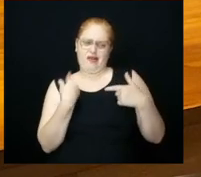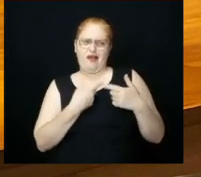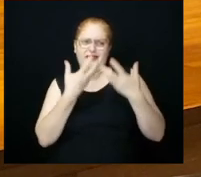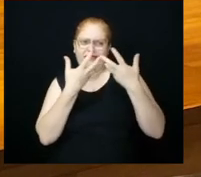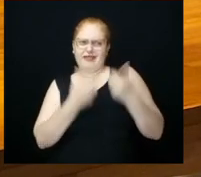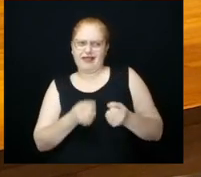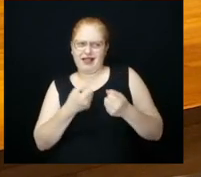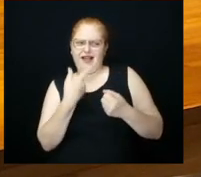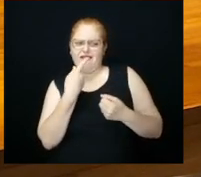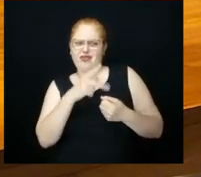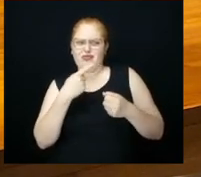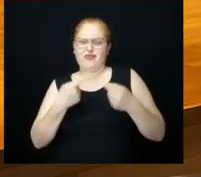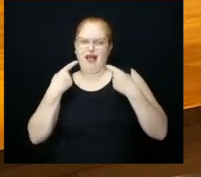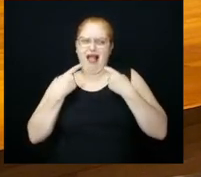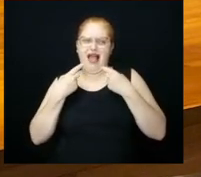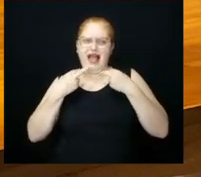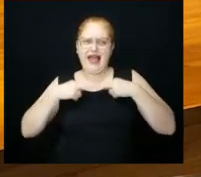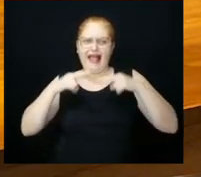reclamações.